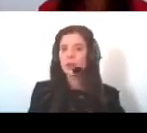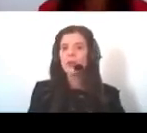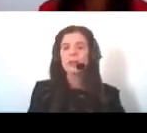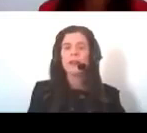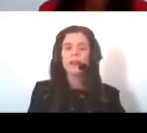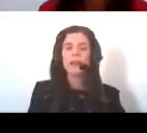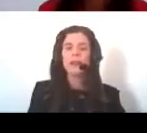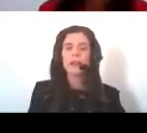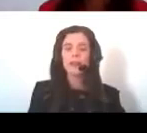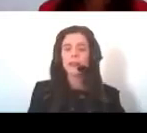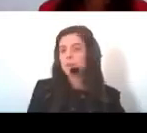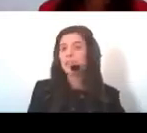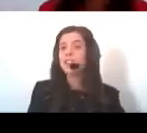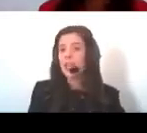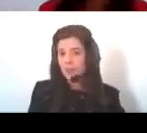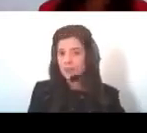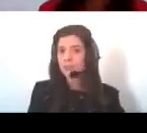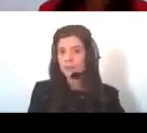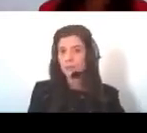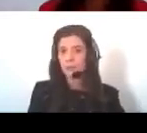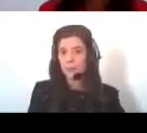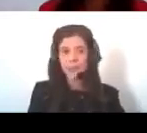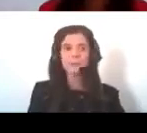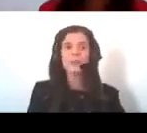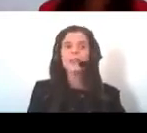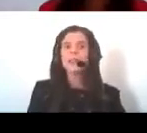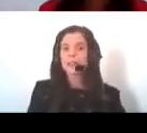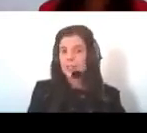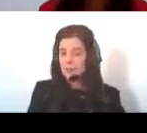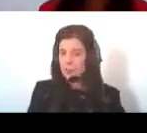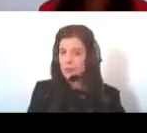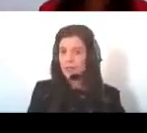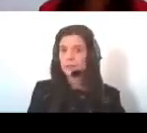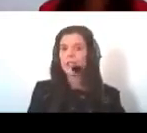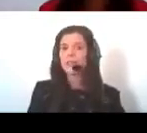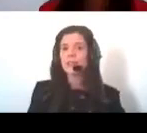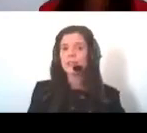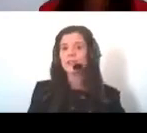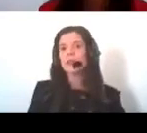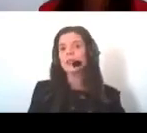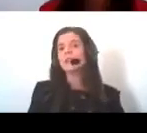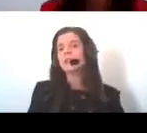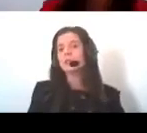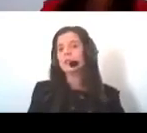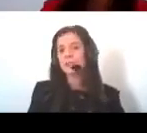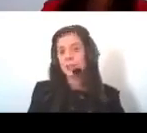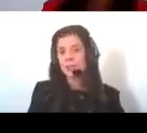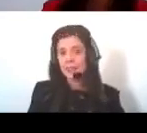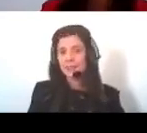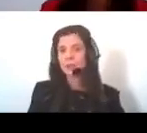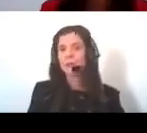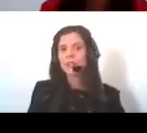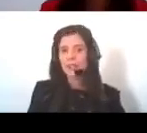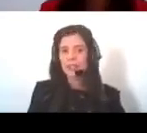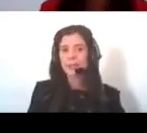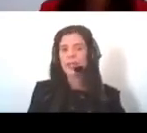municipal que a gente tem que fazer cumprir. E a declaração de bens, porque ela está vinculada à questão do enriquecimento